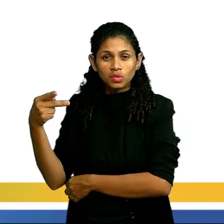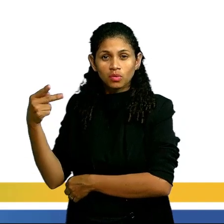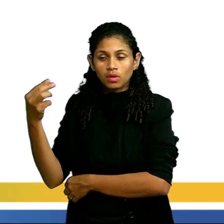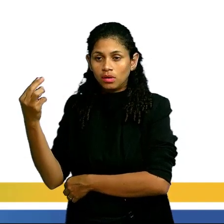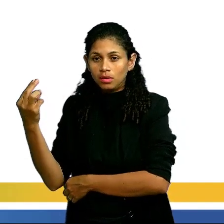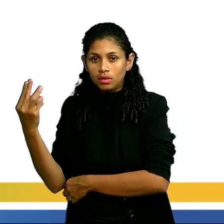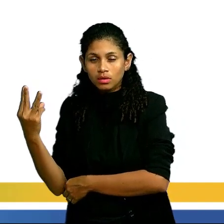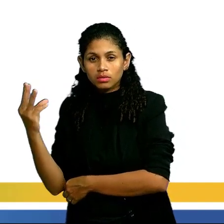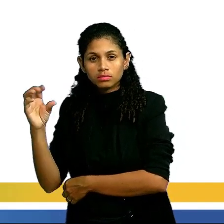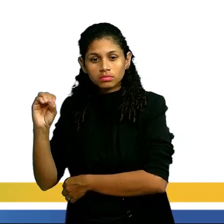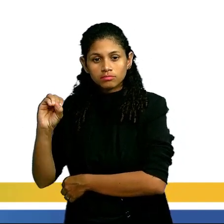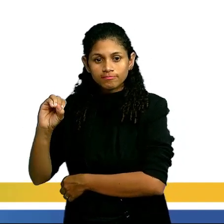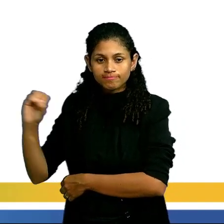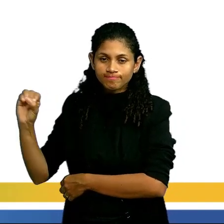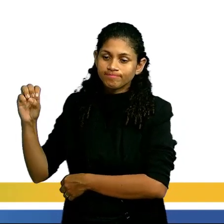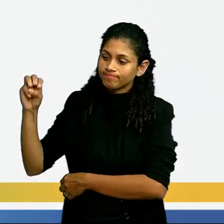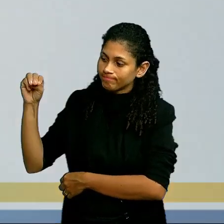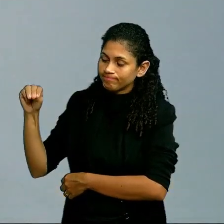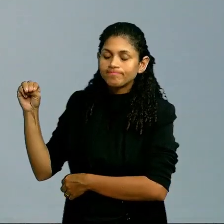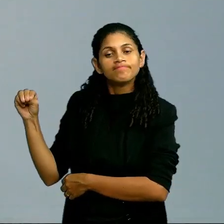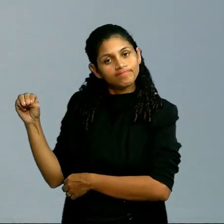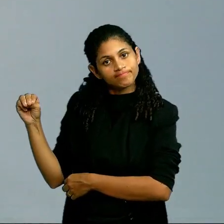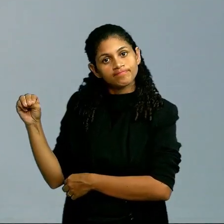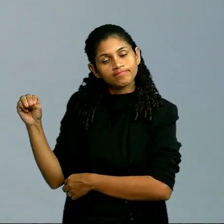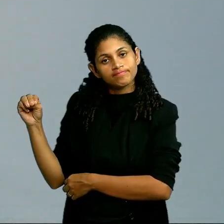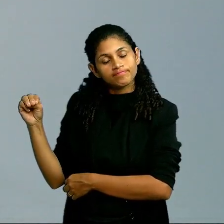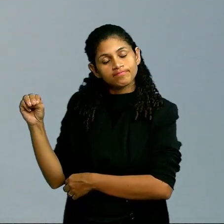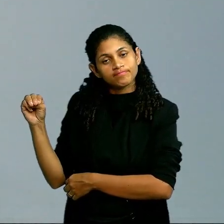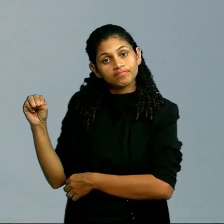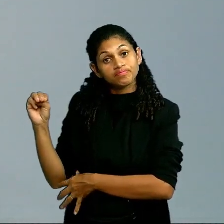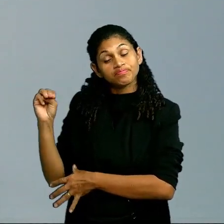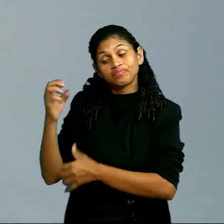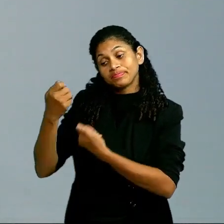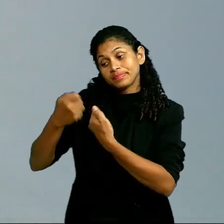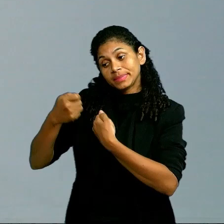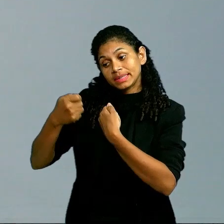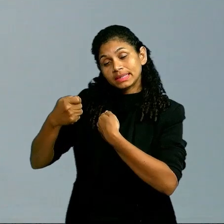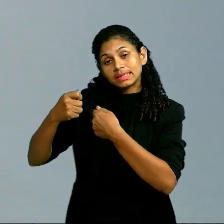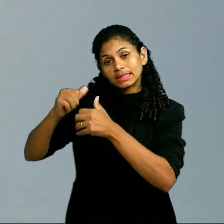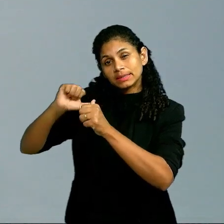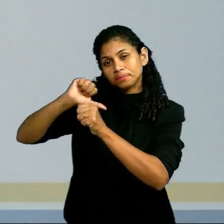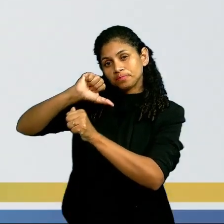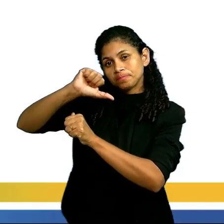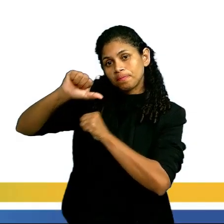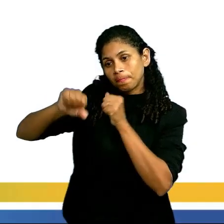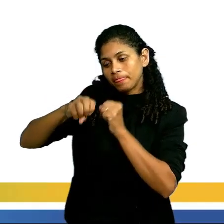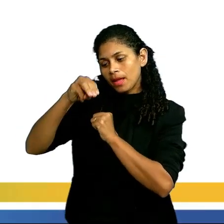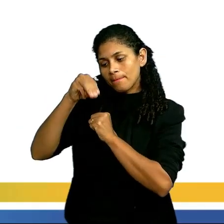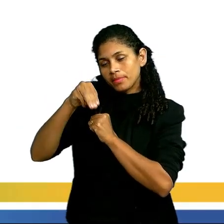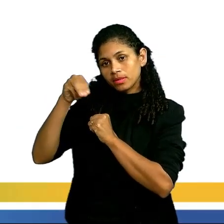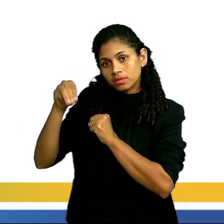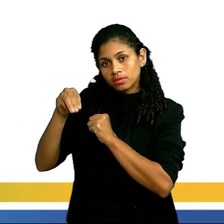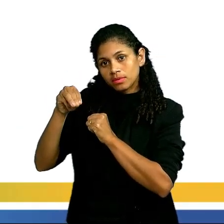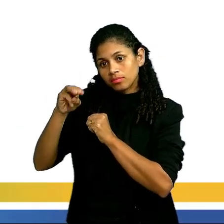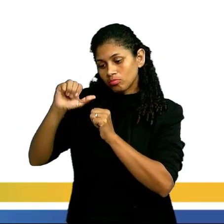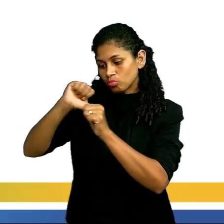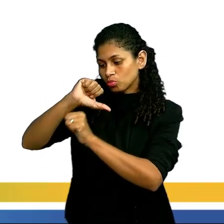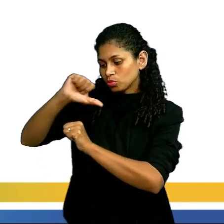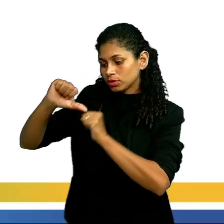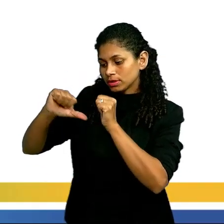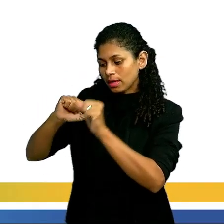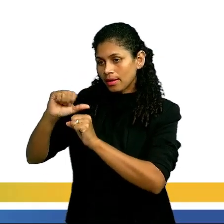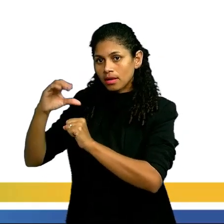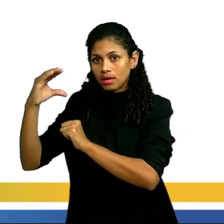a 300 milímetros. Só que nesse caso, a gente tem que transformar milímetro para centímetro, ou seja,